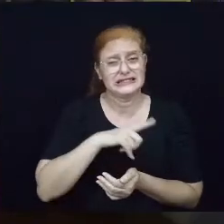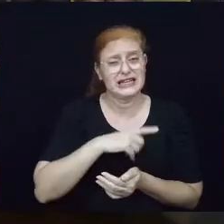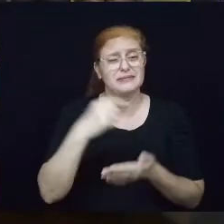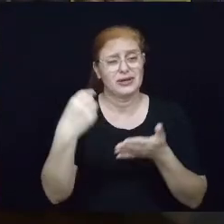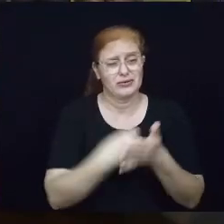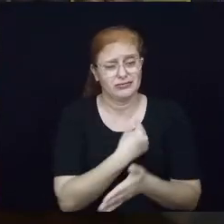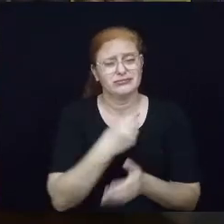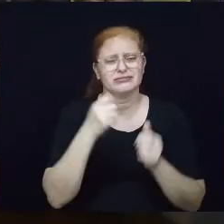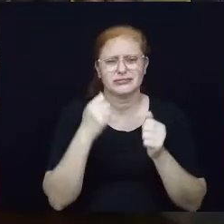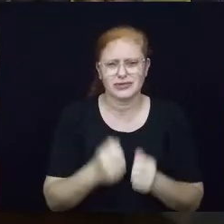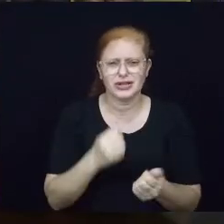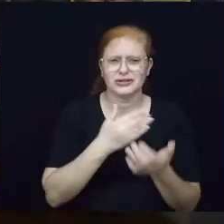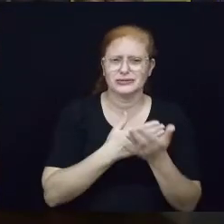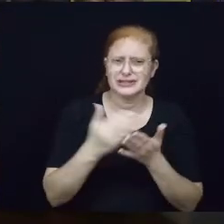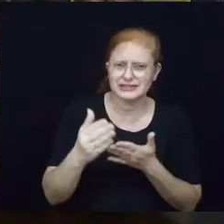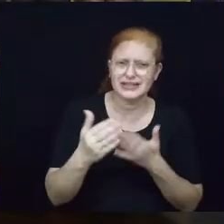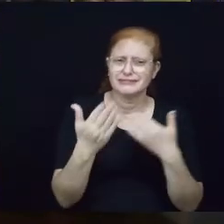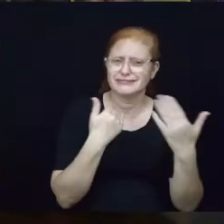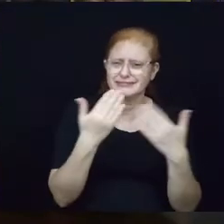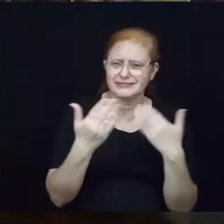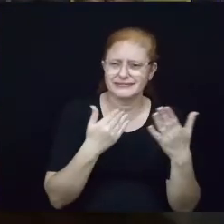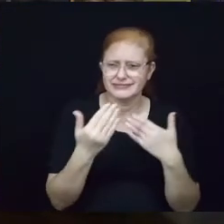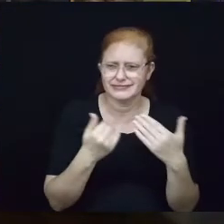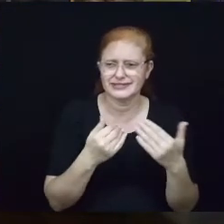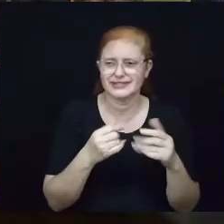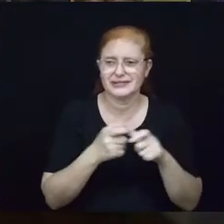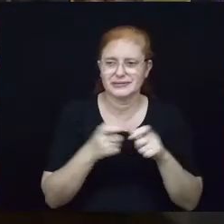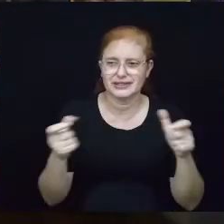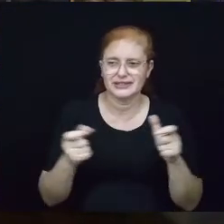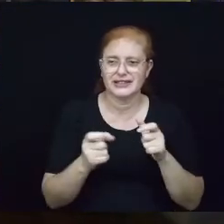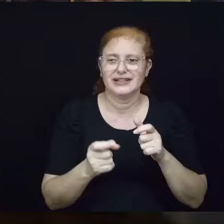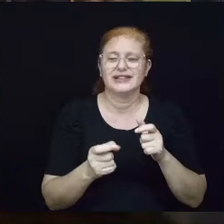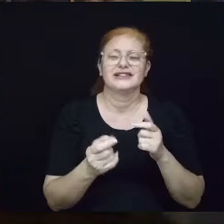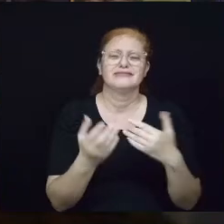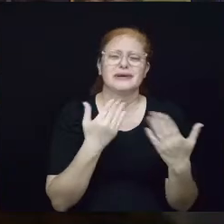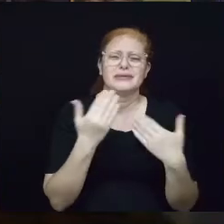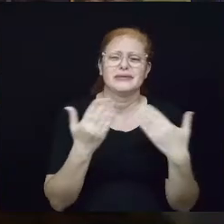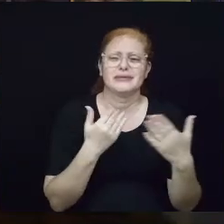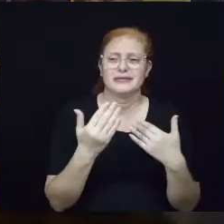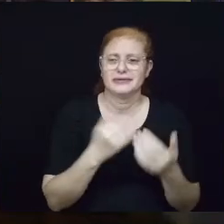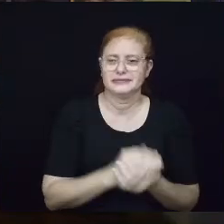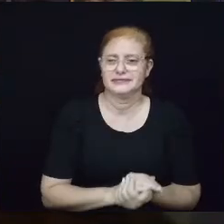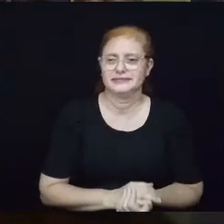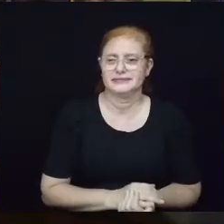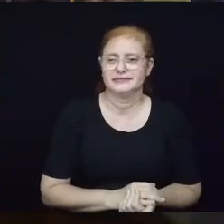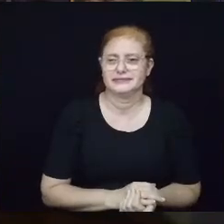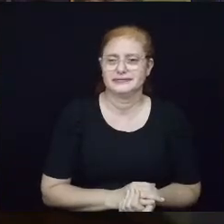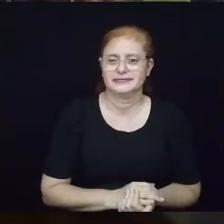alguma pergunta, podemos começar a conversa aqui. Vamos ampliar o debate.